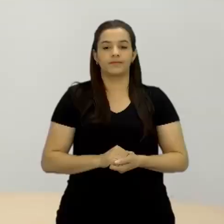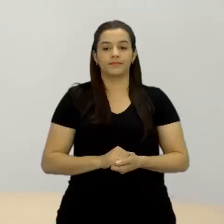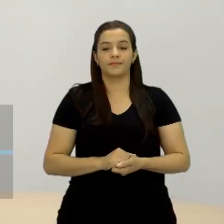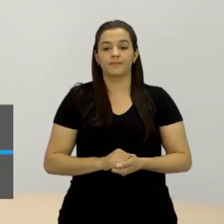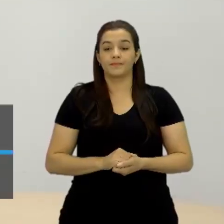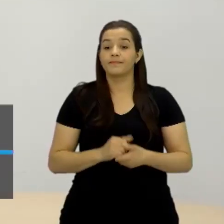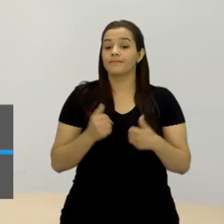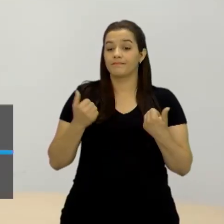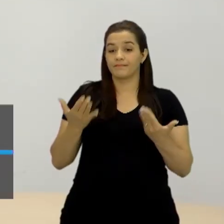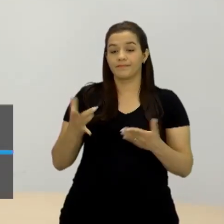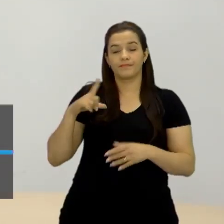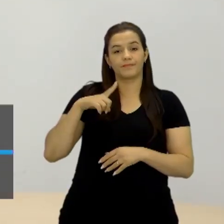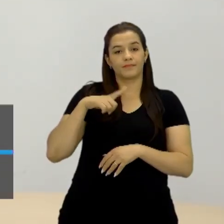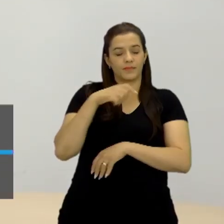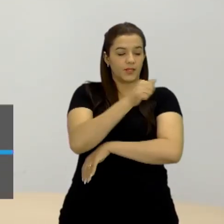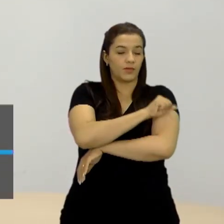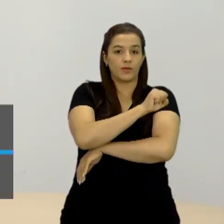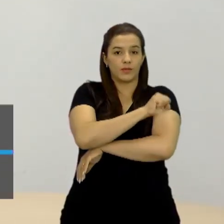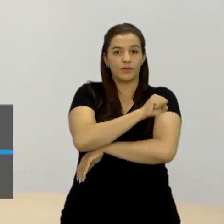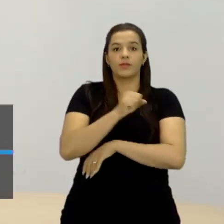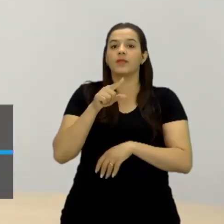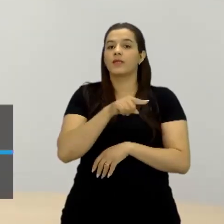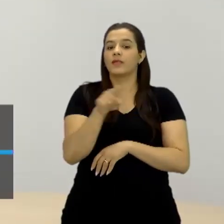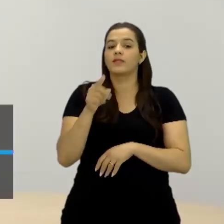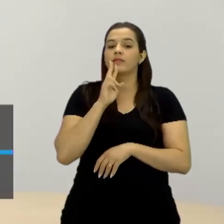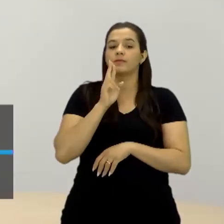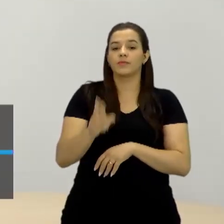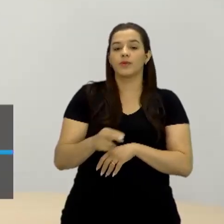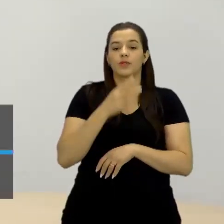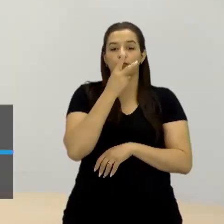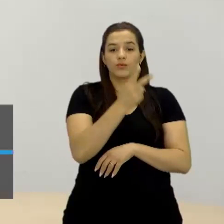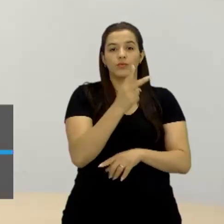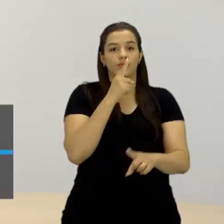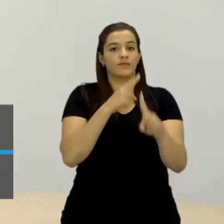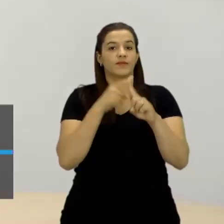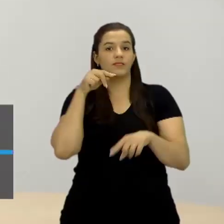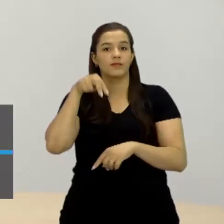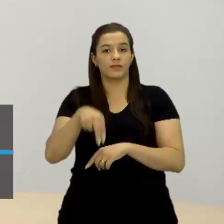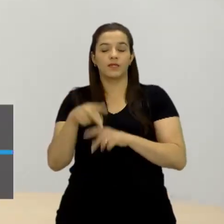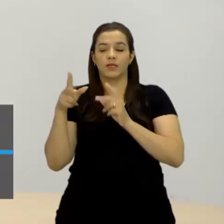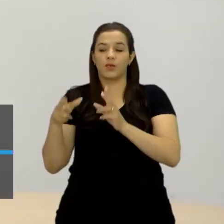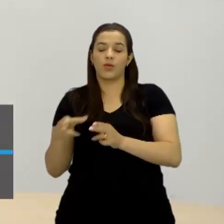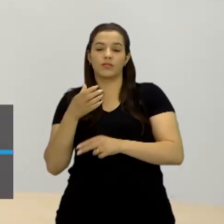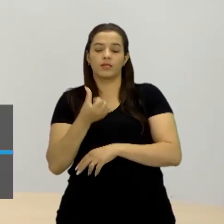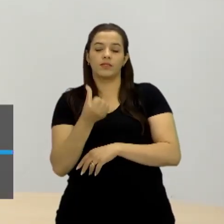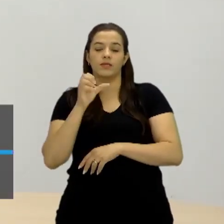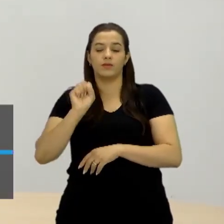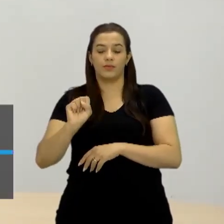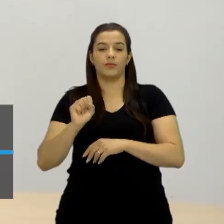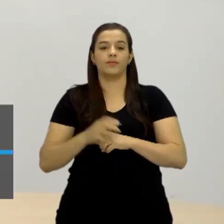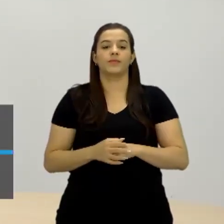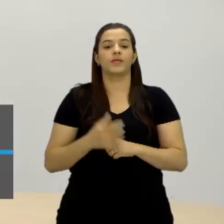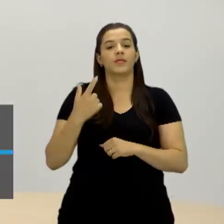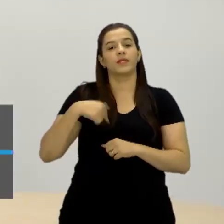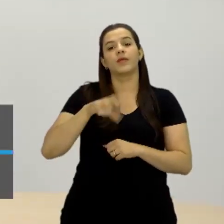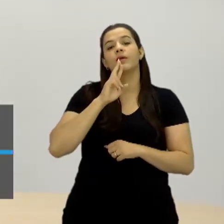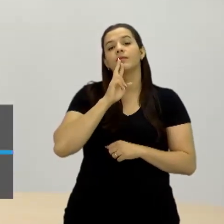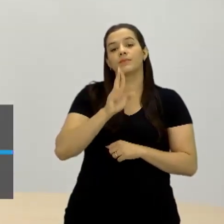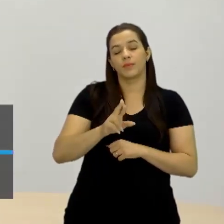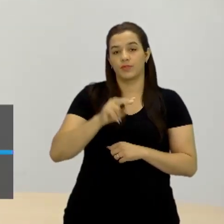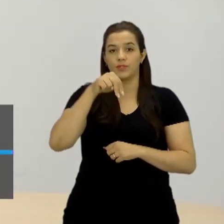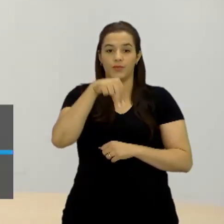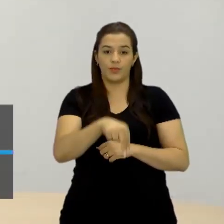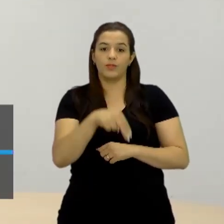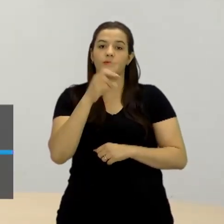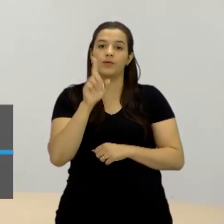Tony, ó, os aluninhos aqui da professora Tânia estão dizendo 2 vezes N igual 68. Legal. E deu até a resposta, falou que o N